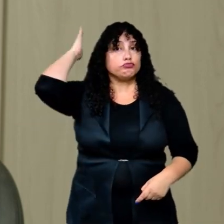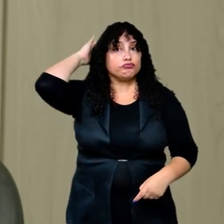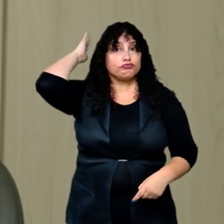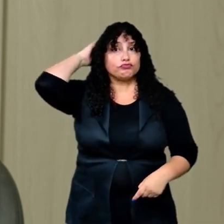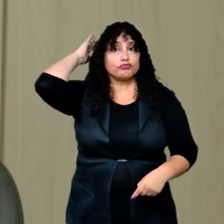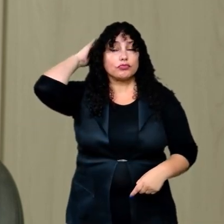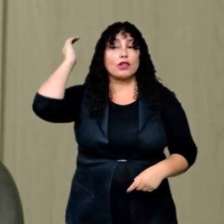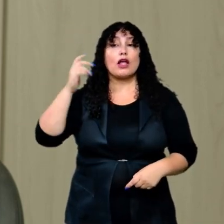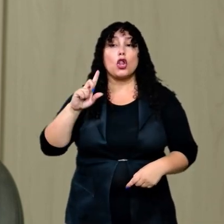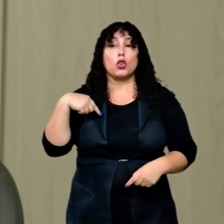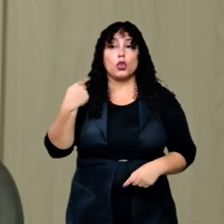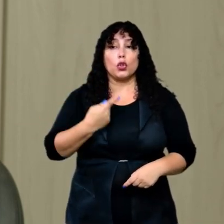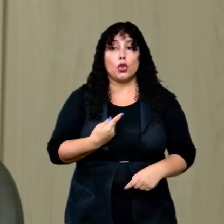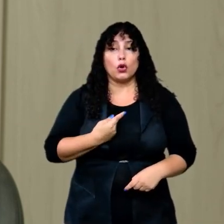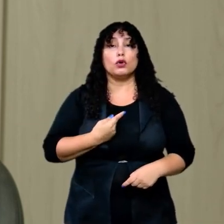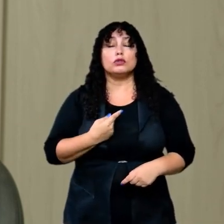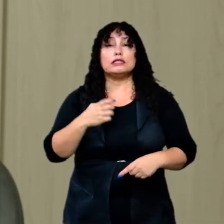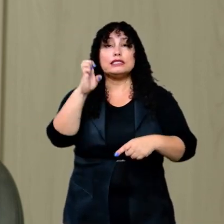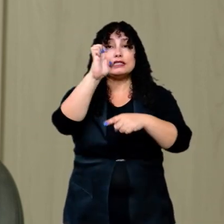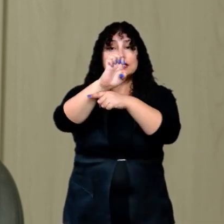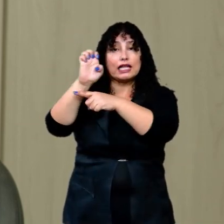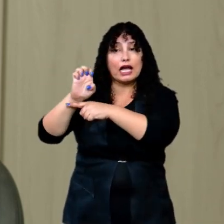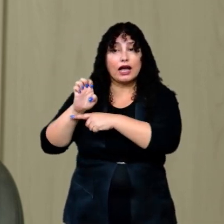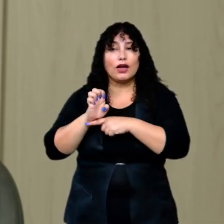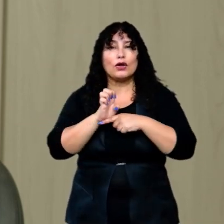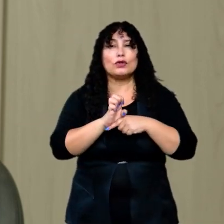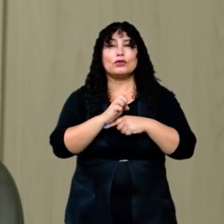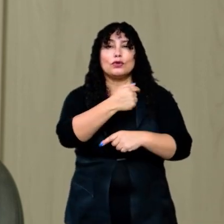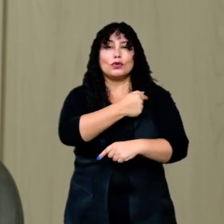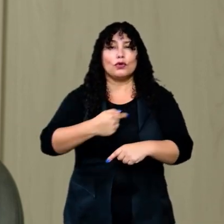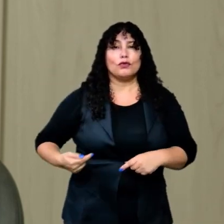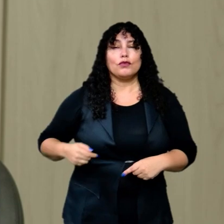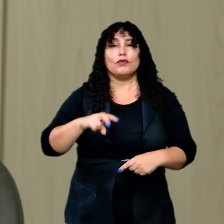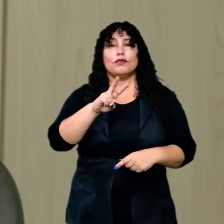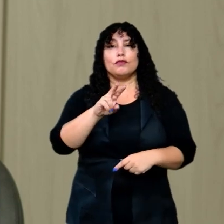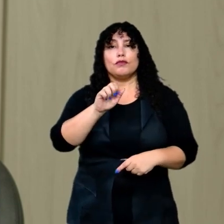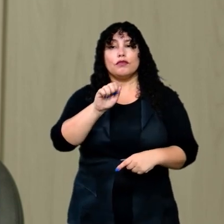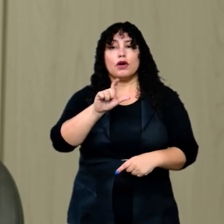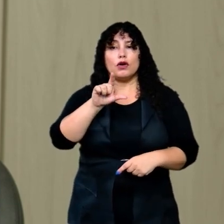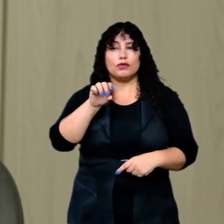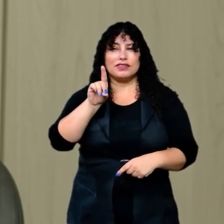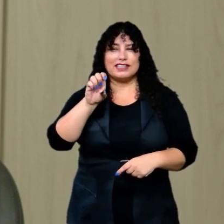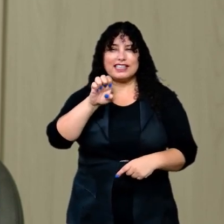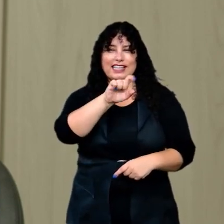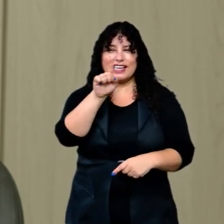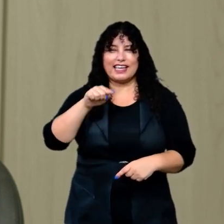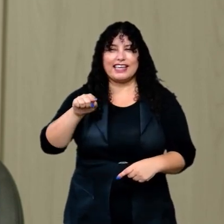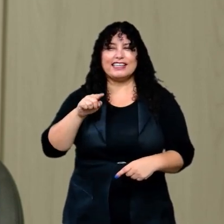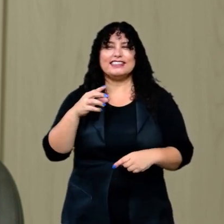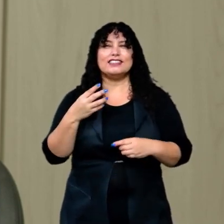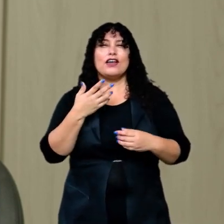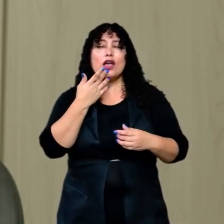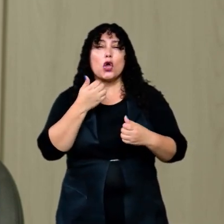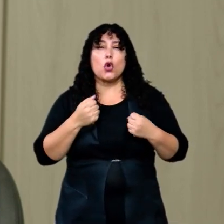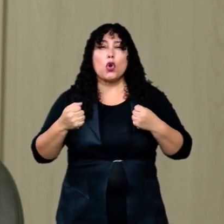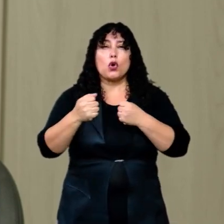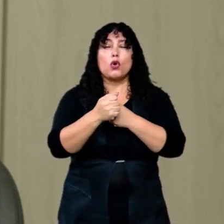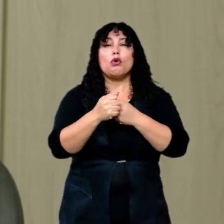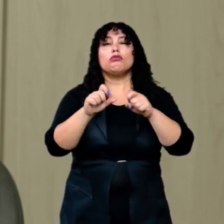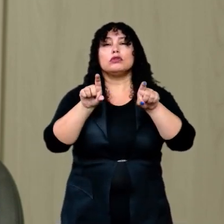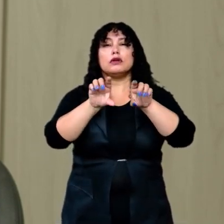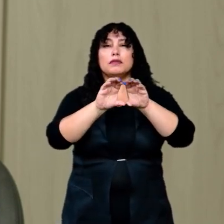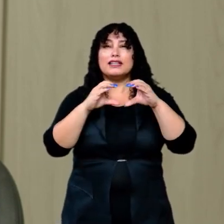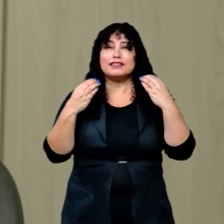nosso estado, o governador, na época era o governador Valdez, foi colocado na Assembleia, pela